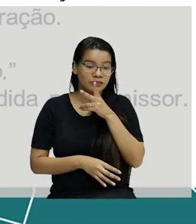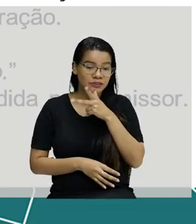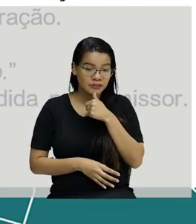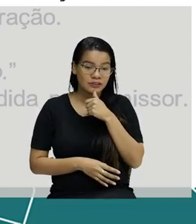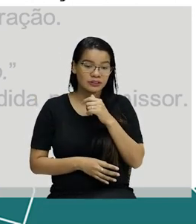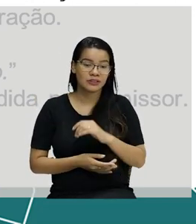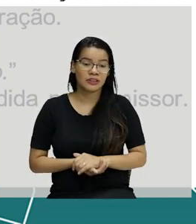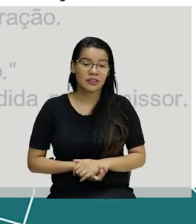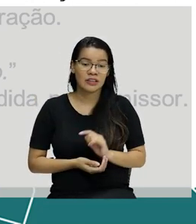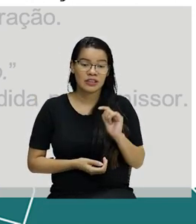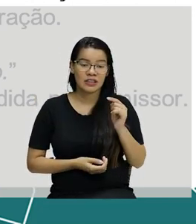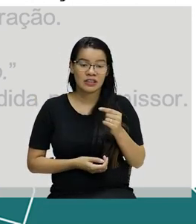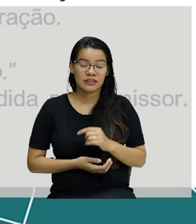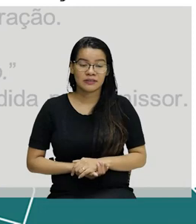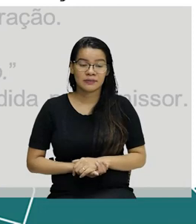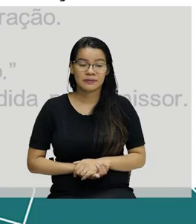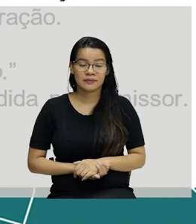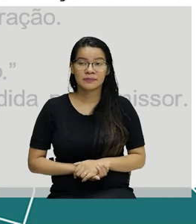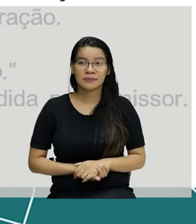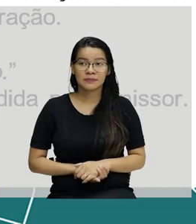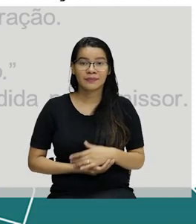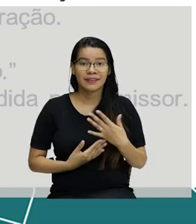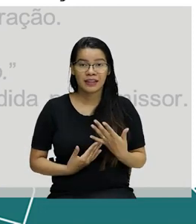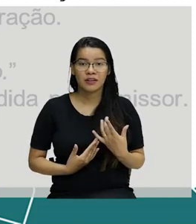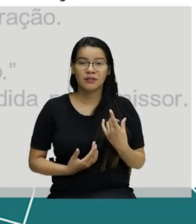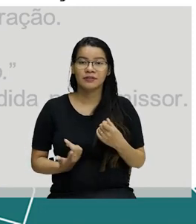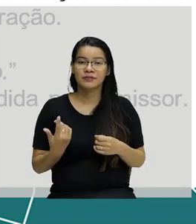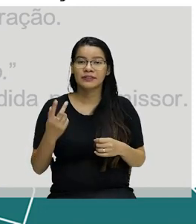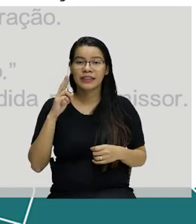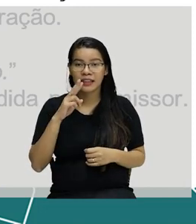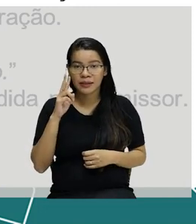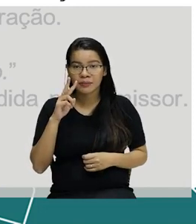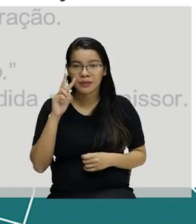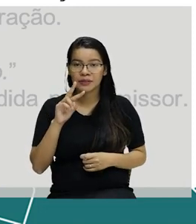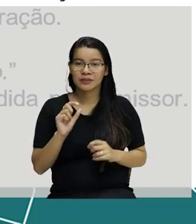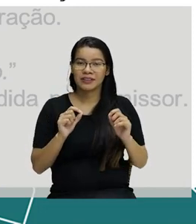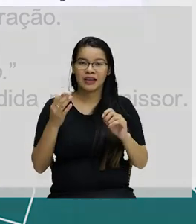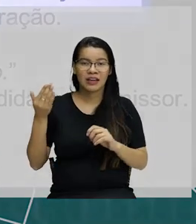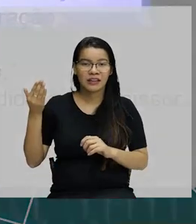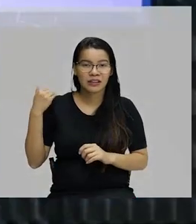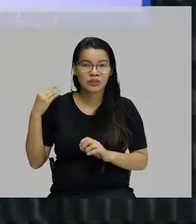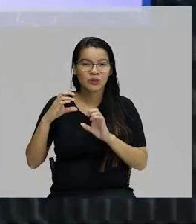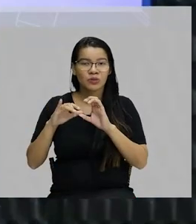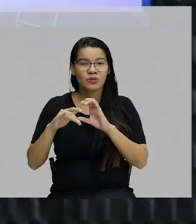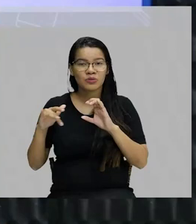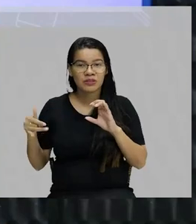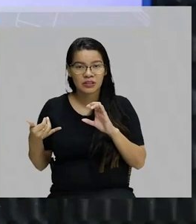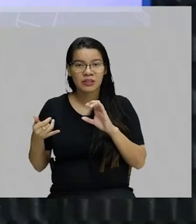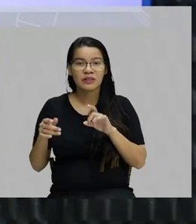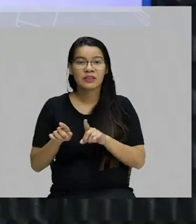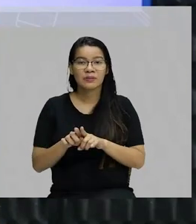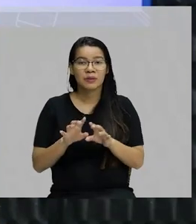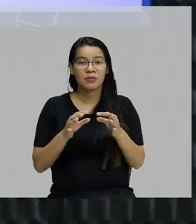entonação pretendida pelo emissor então voltando Aí lembrando lá das conjunções lembrando lá da